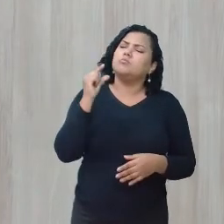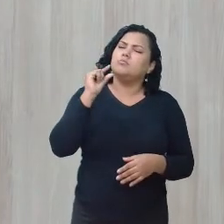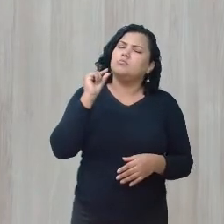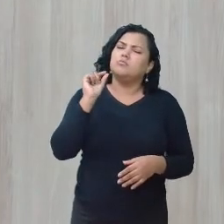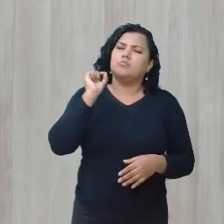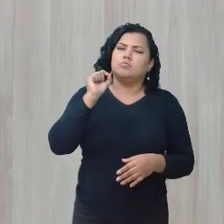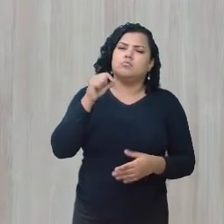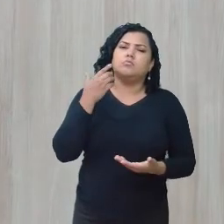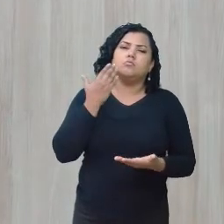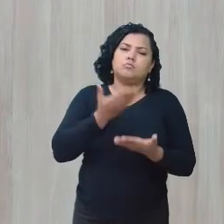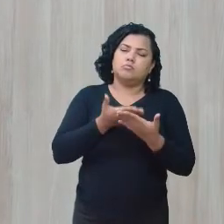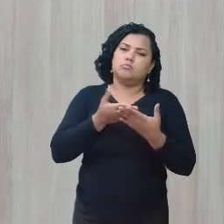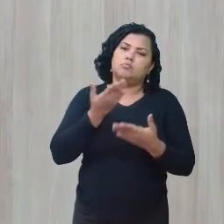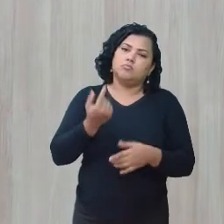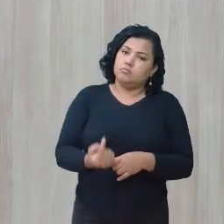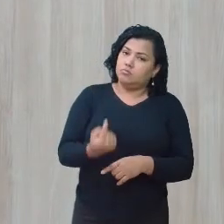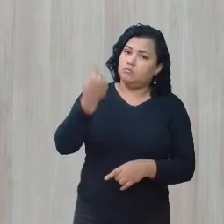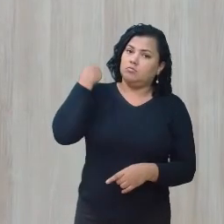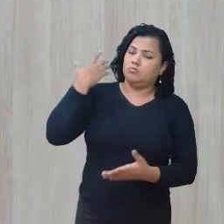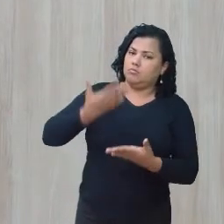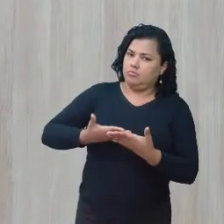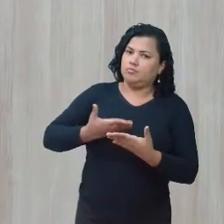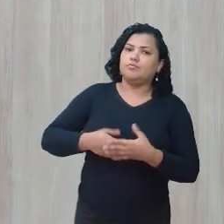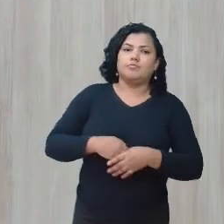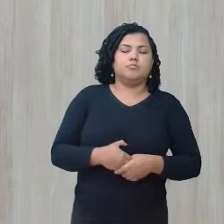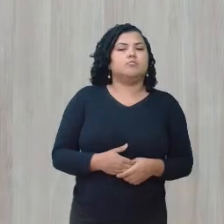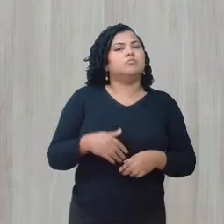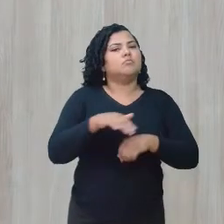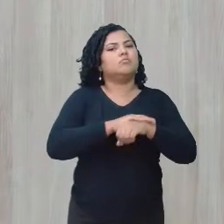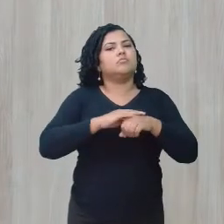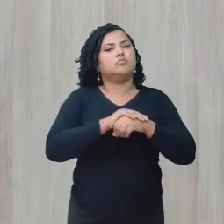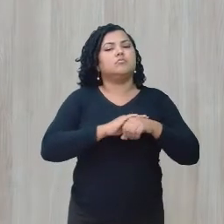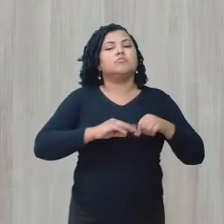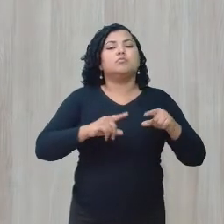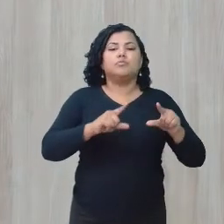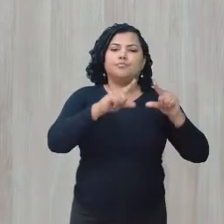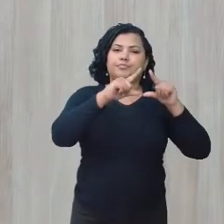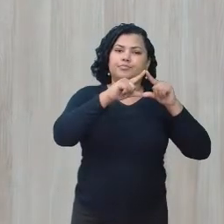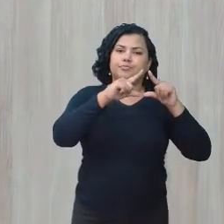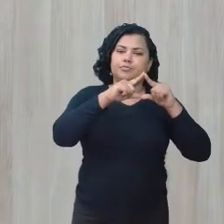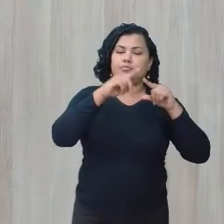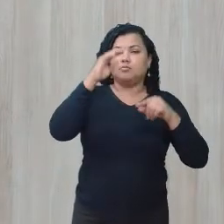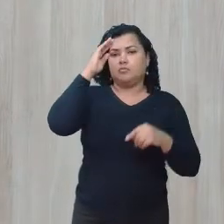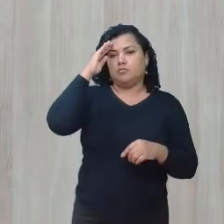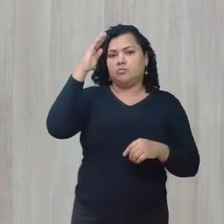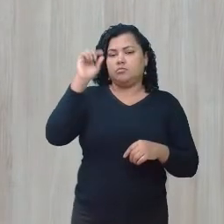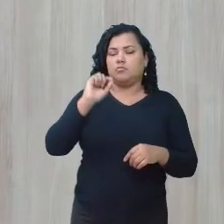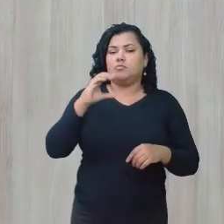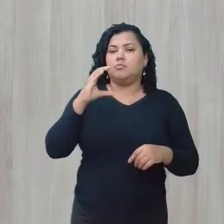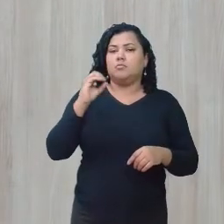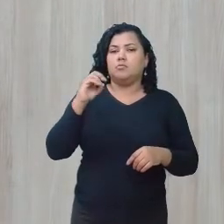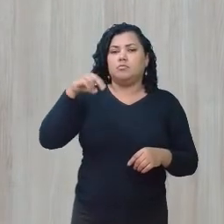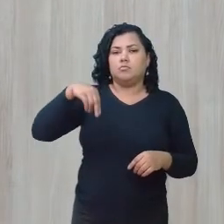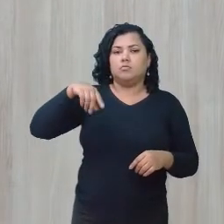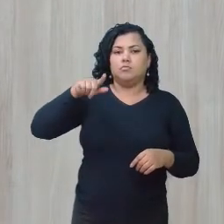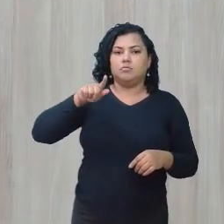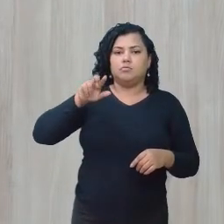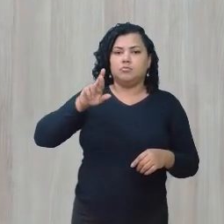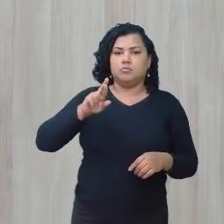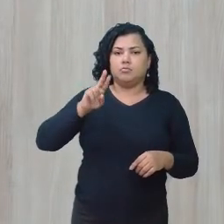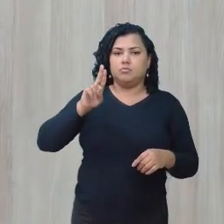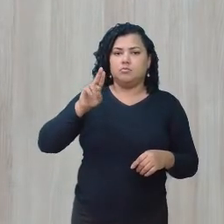onde a gente discutiu mais sobre os triângulos, especificamente dos triângulos congruentes, né? Os triângulos que têm a